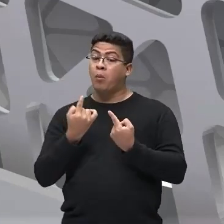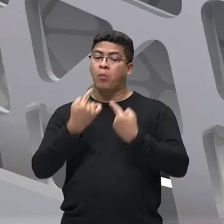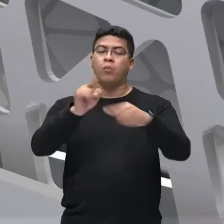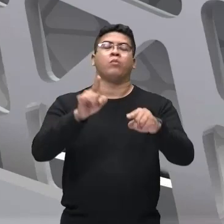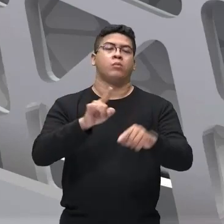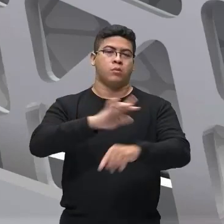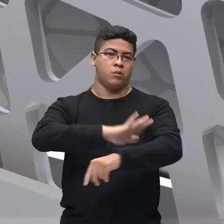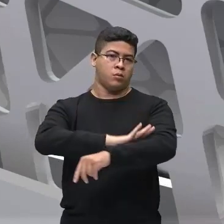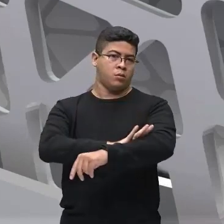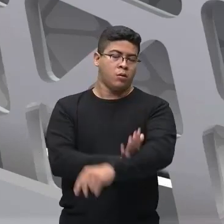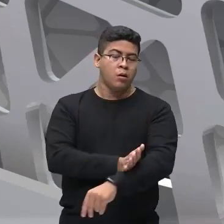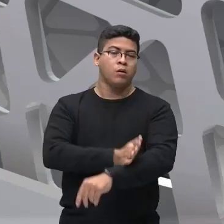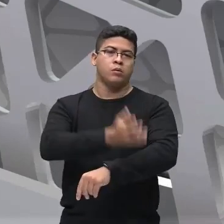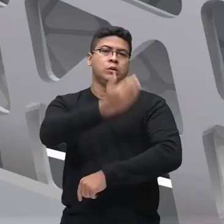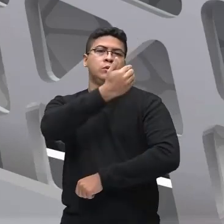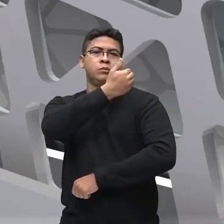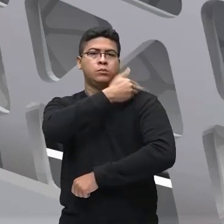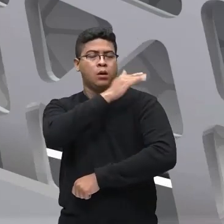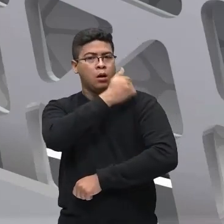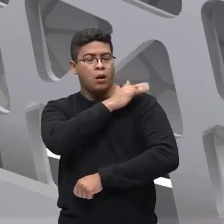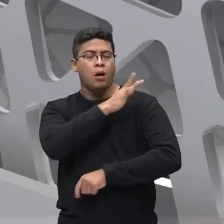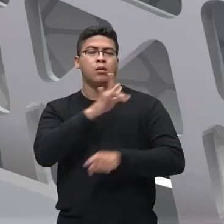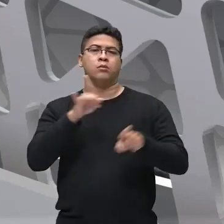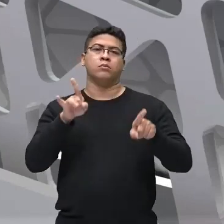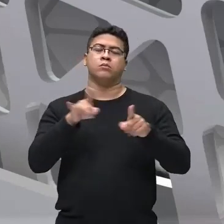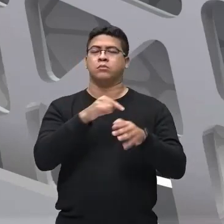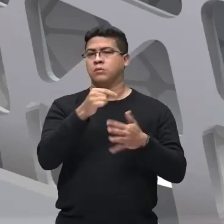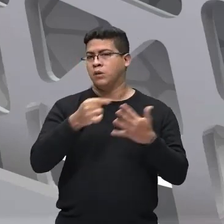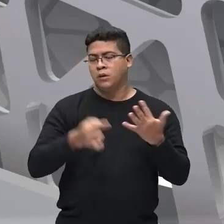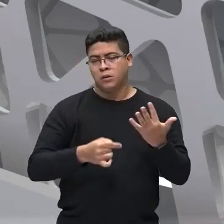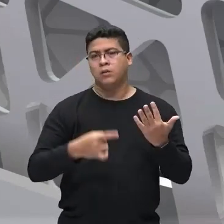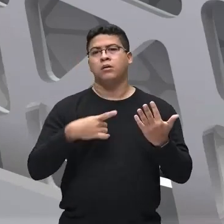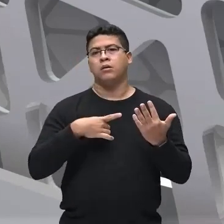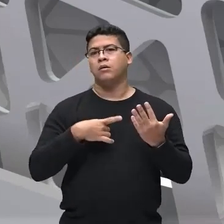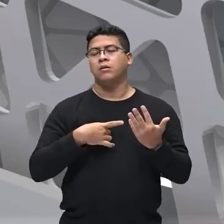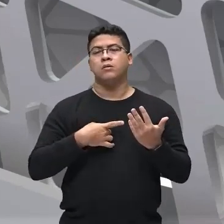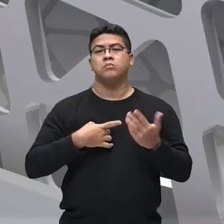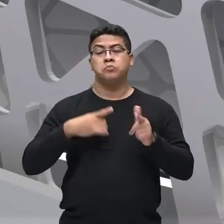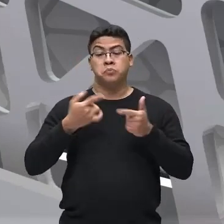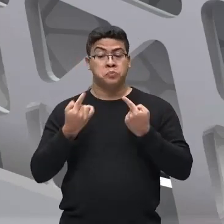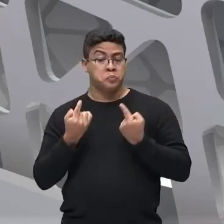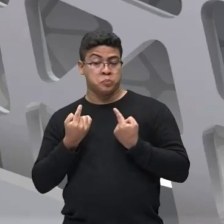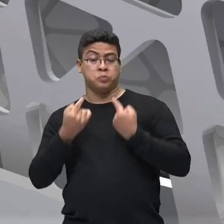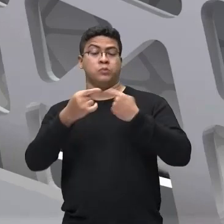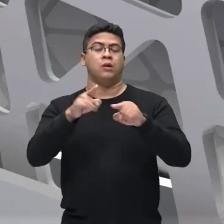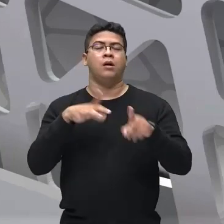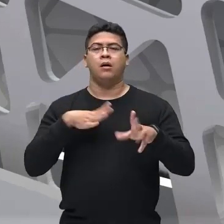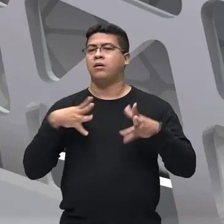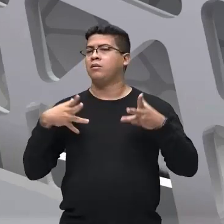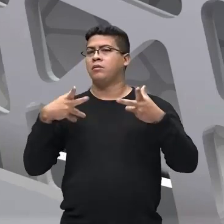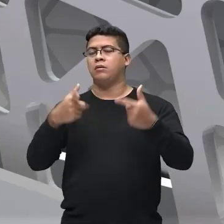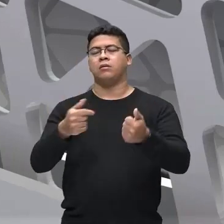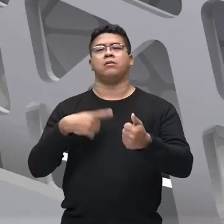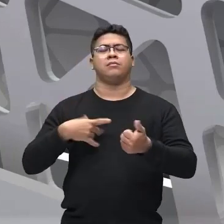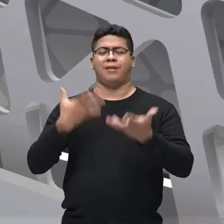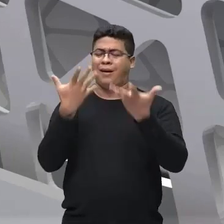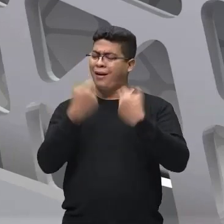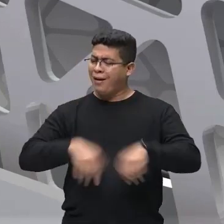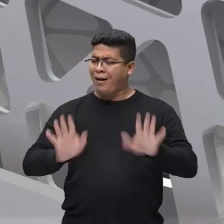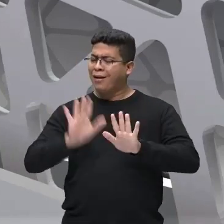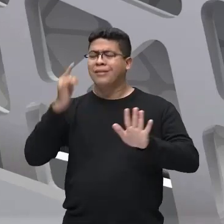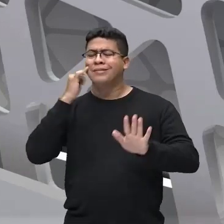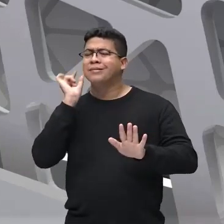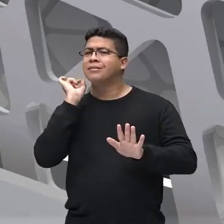preconceito, contra a discriminação, num combate a todo tipo de intolerância e